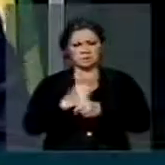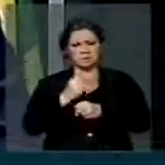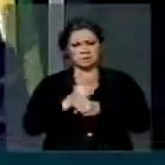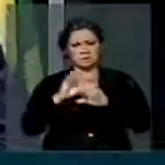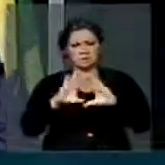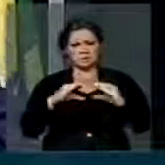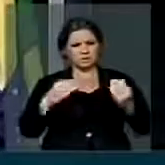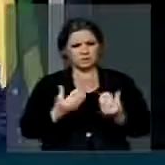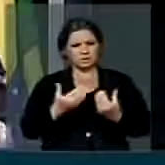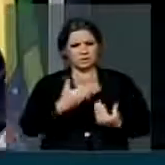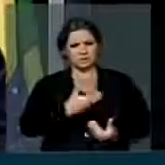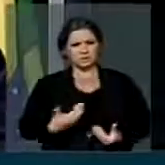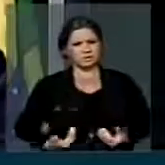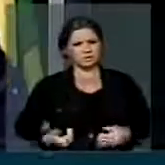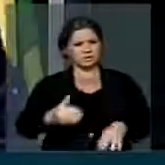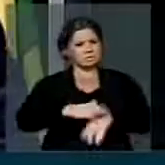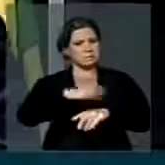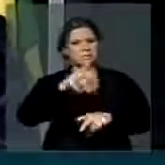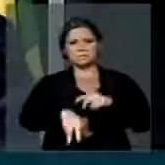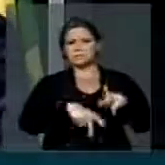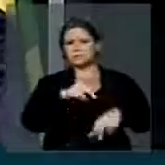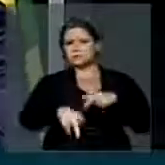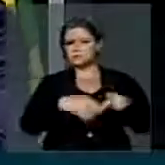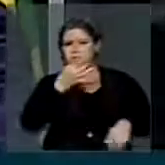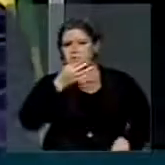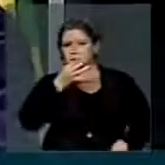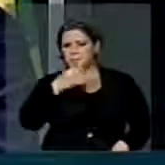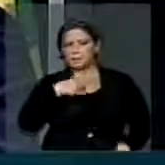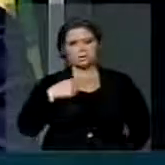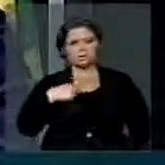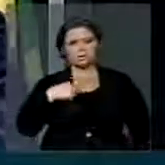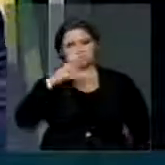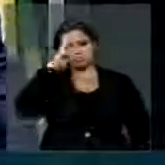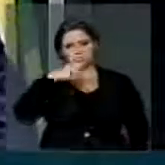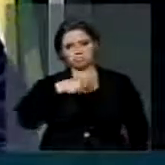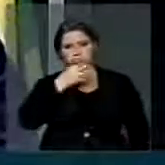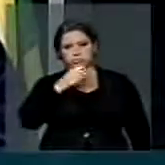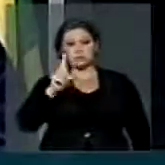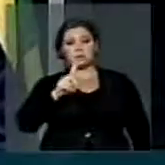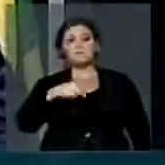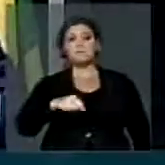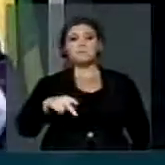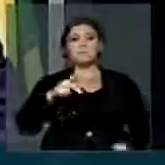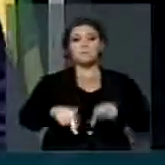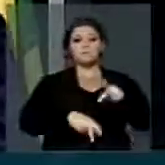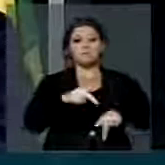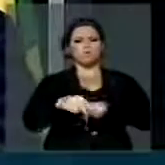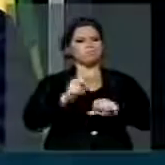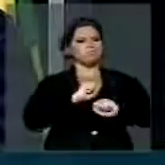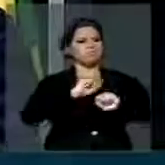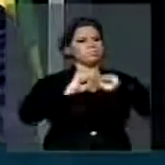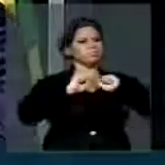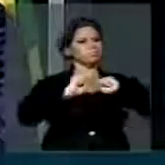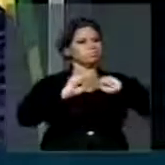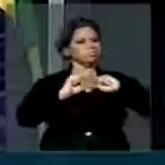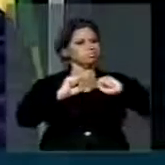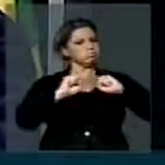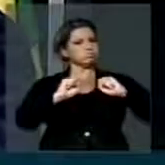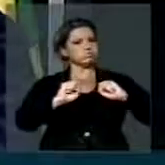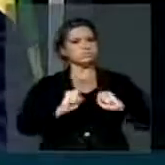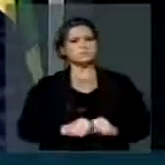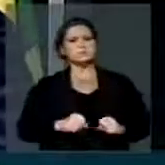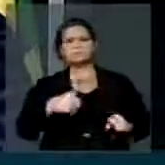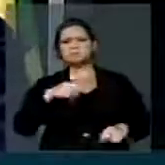não é só minha, mas a grande maioria do povo brasileiro ficou estarrecida com esses bilhões de reais investidos em estádios e o